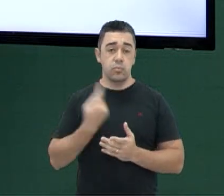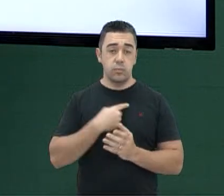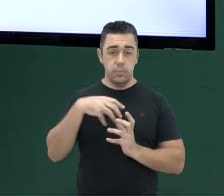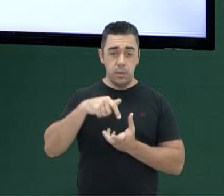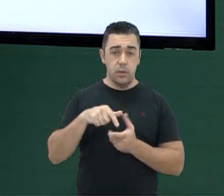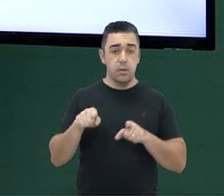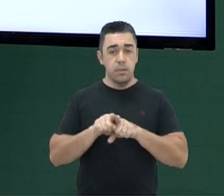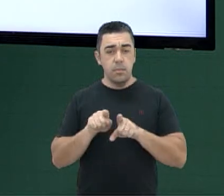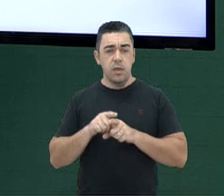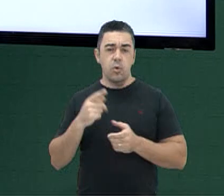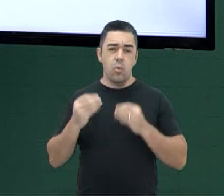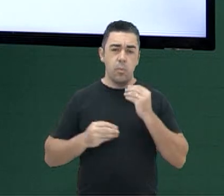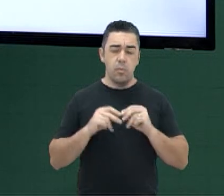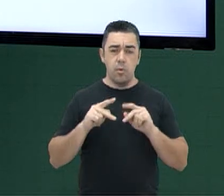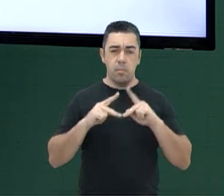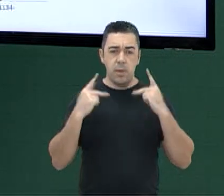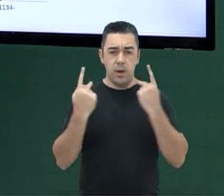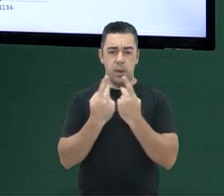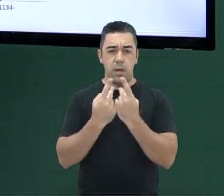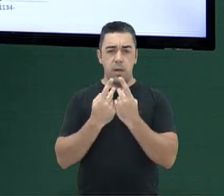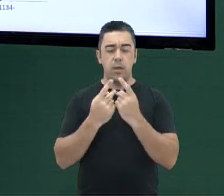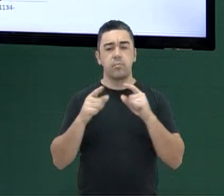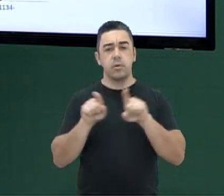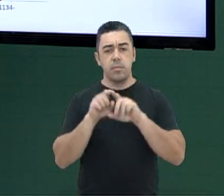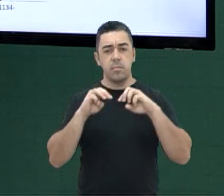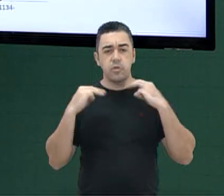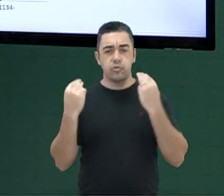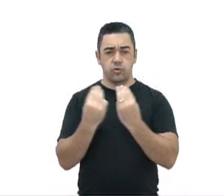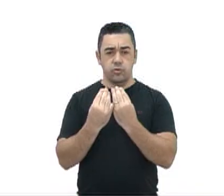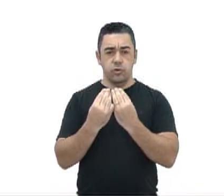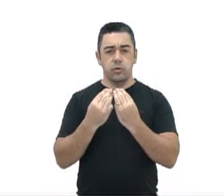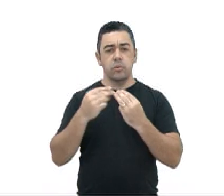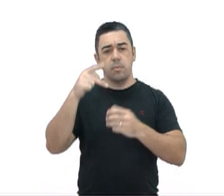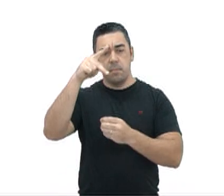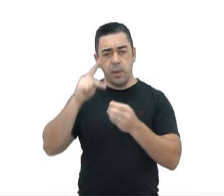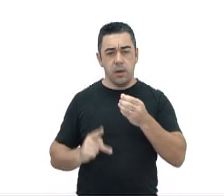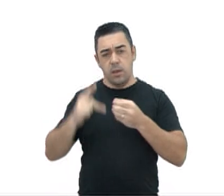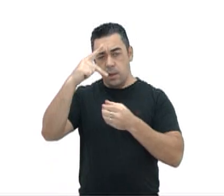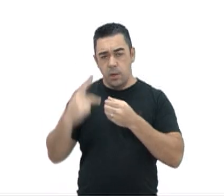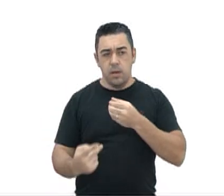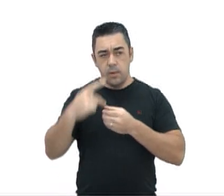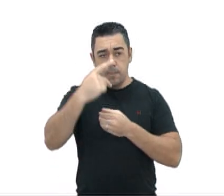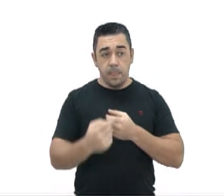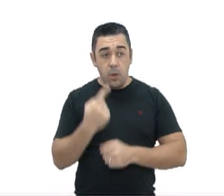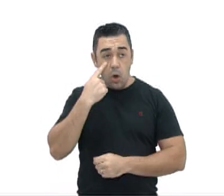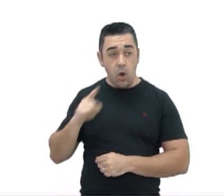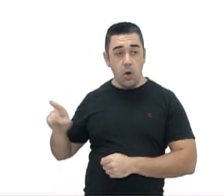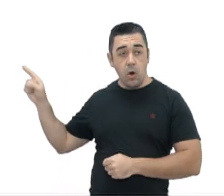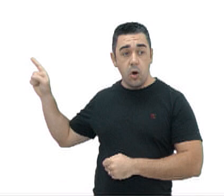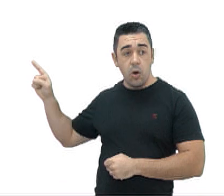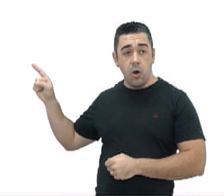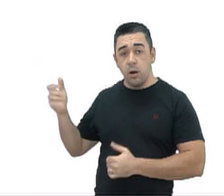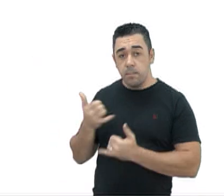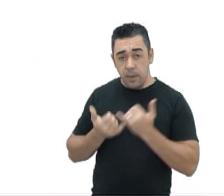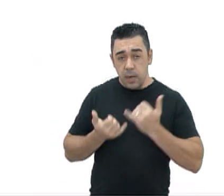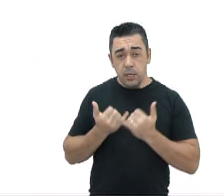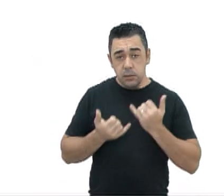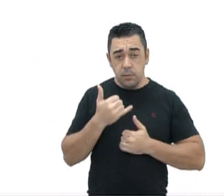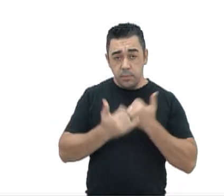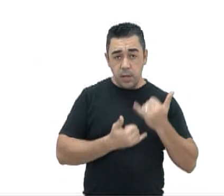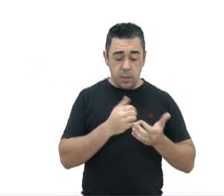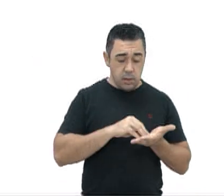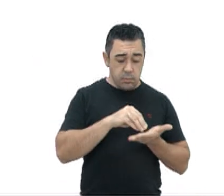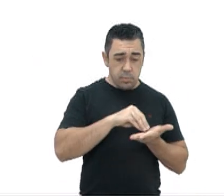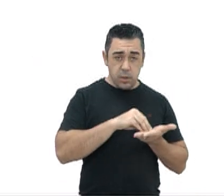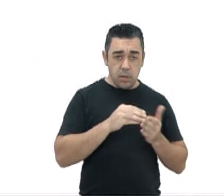paralelos, meridianos, latitudes e longitudes. Agora eu coloco para você aqui, ó, é muito similar com o jogo Batalha Naval.